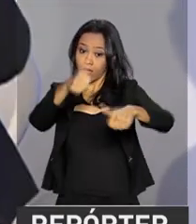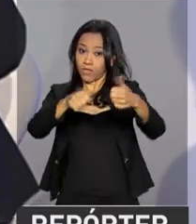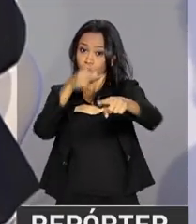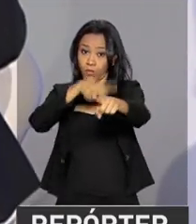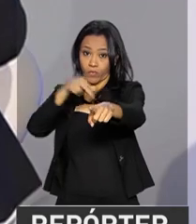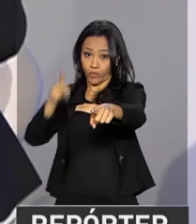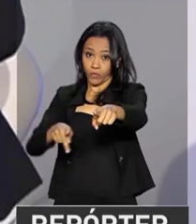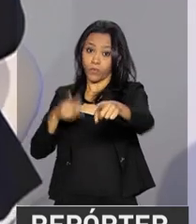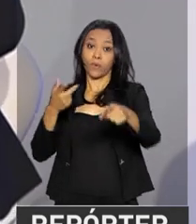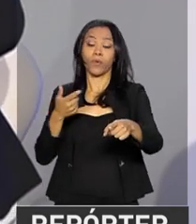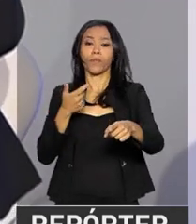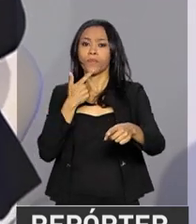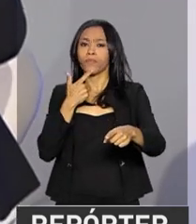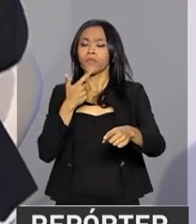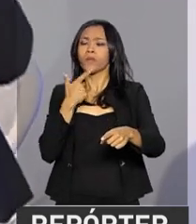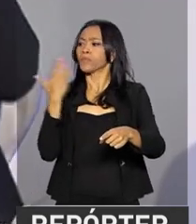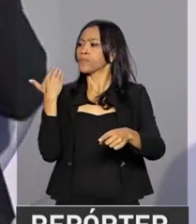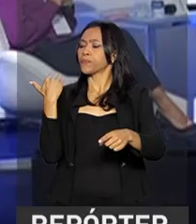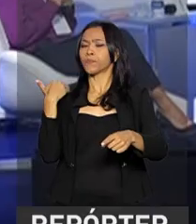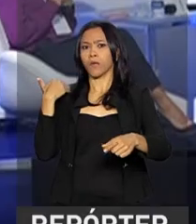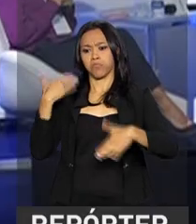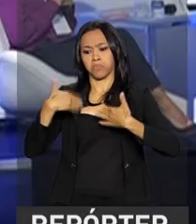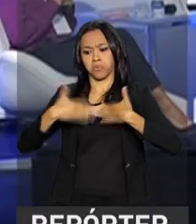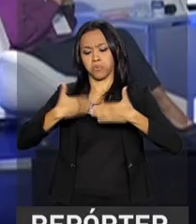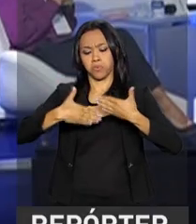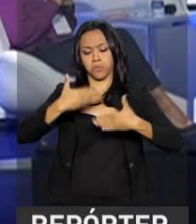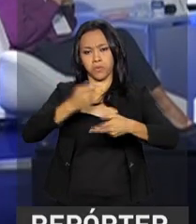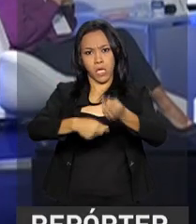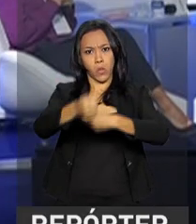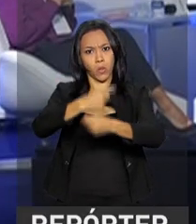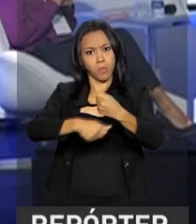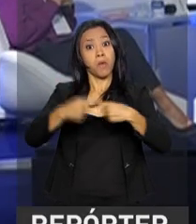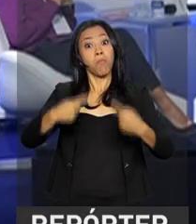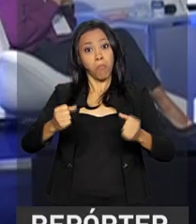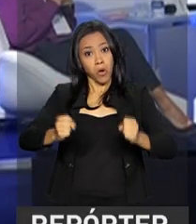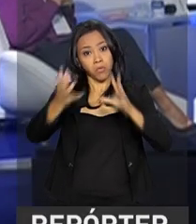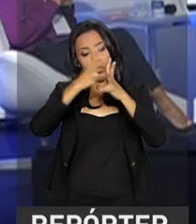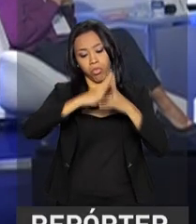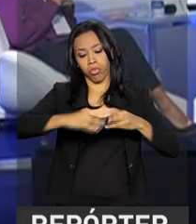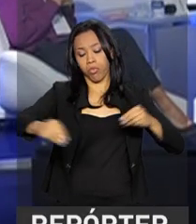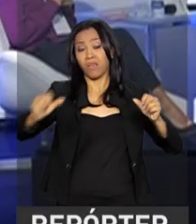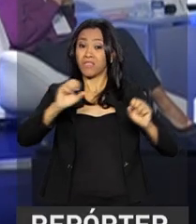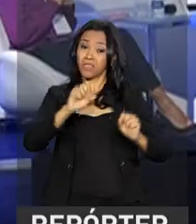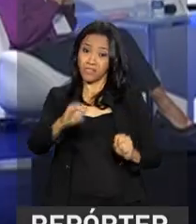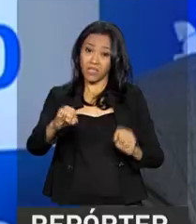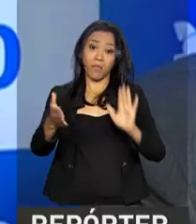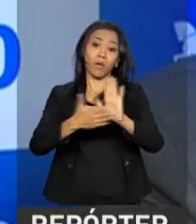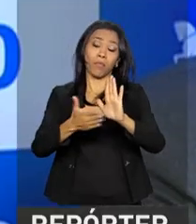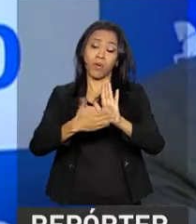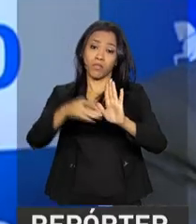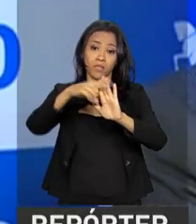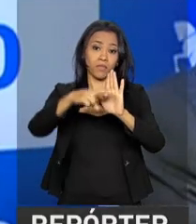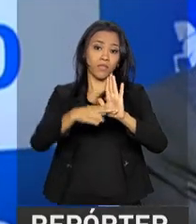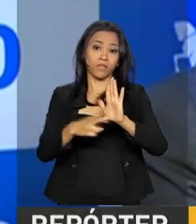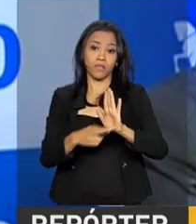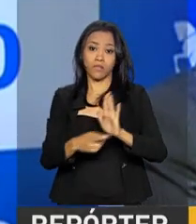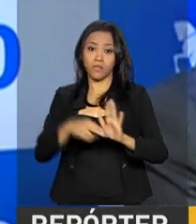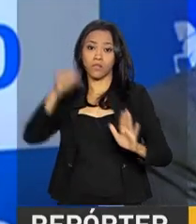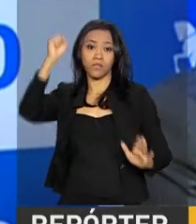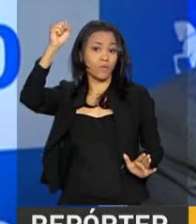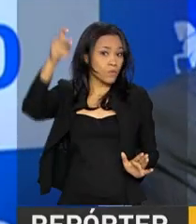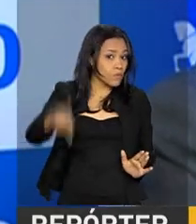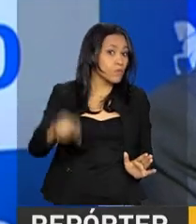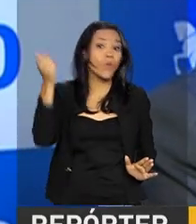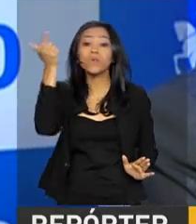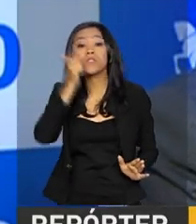os recentes avanços na economia podem se perder caso a reforma da previdência não avance país deve crescer